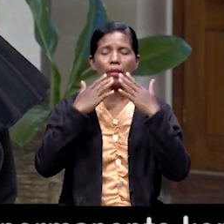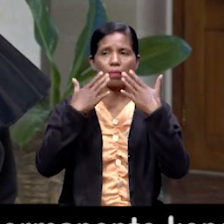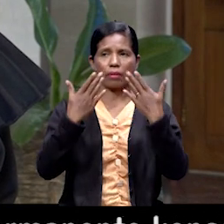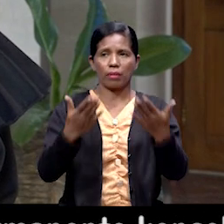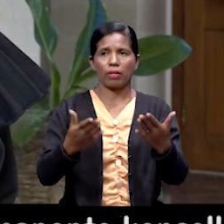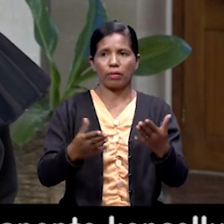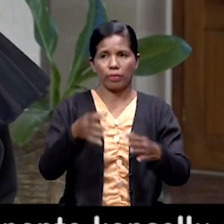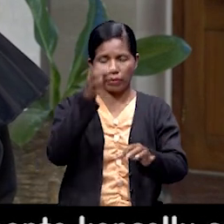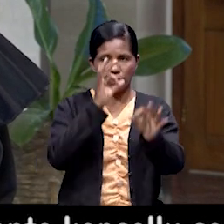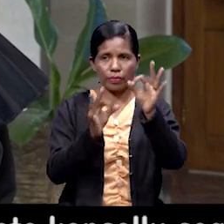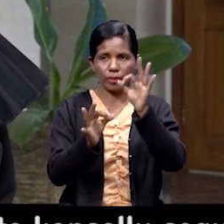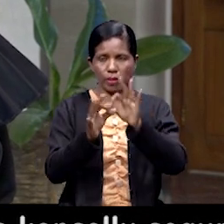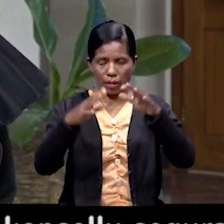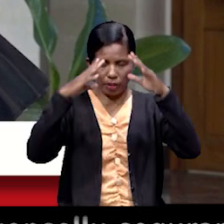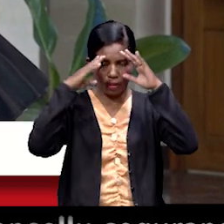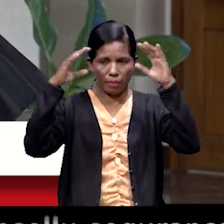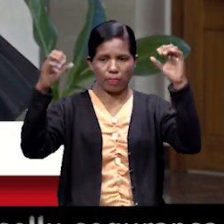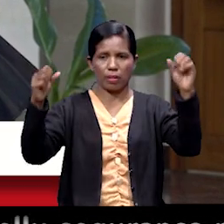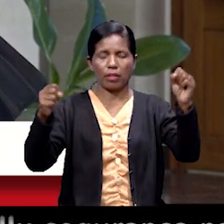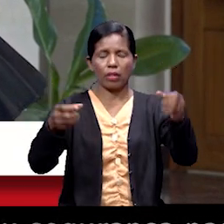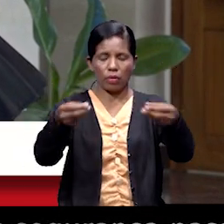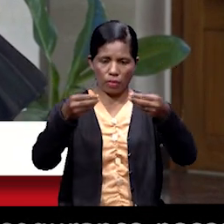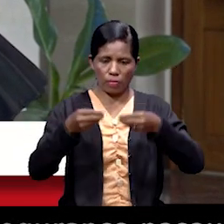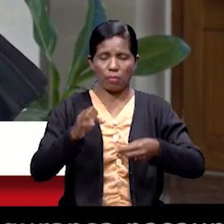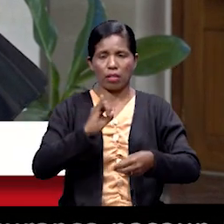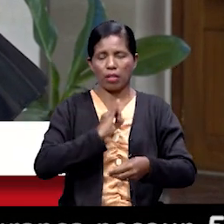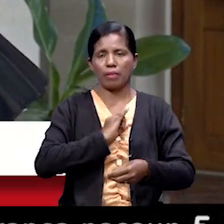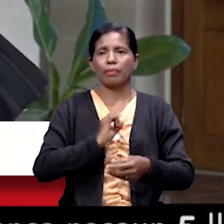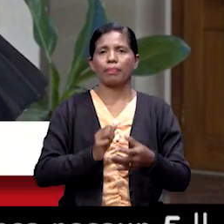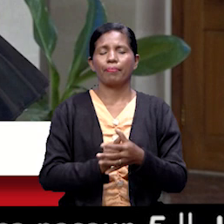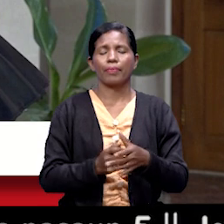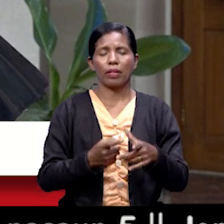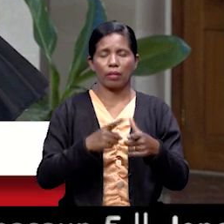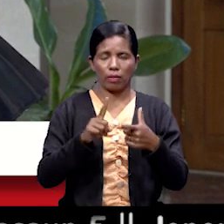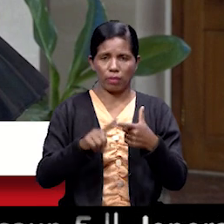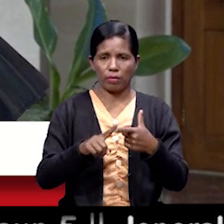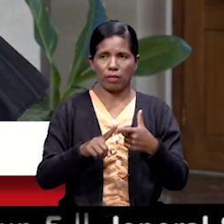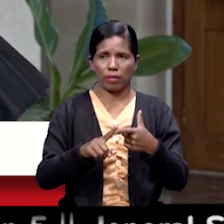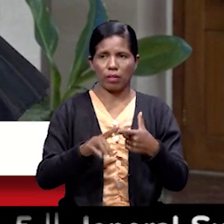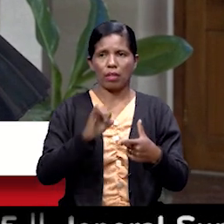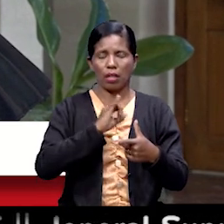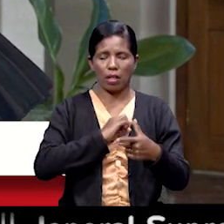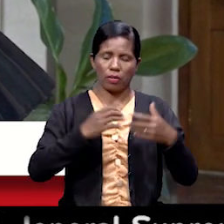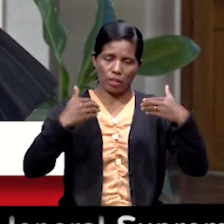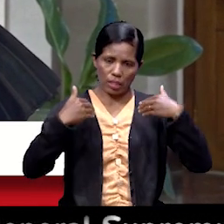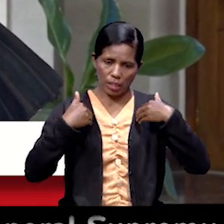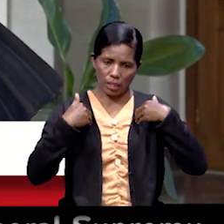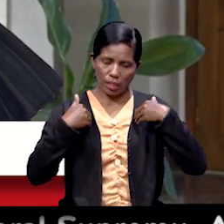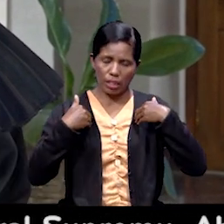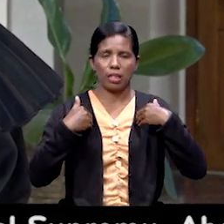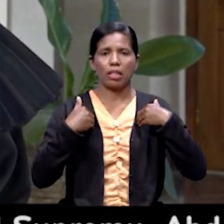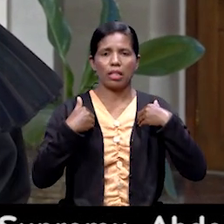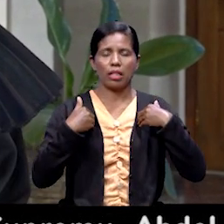do Presidente deposita mais rão e ao ir a ver a tu cumprir